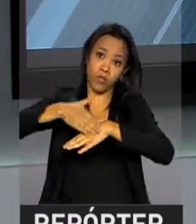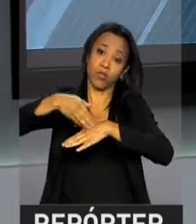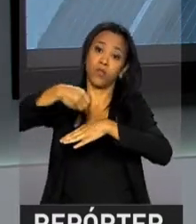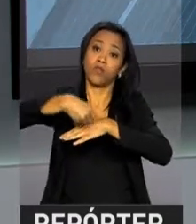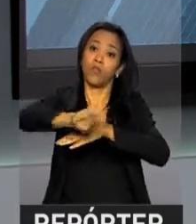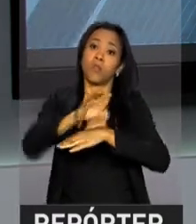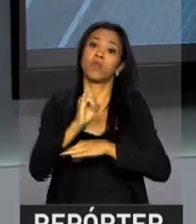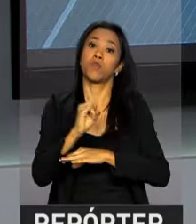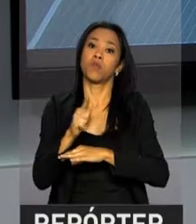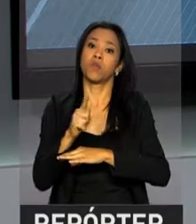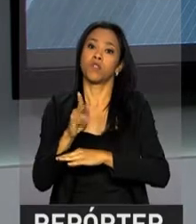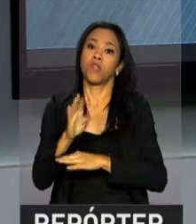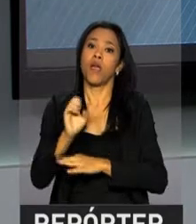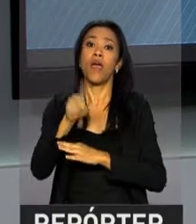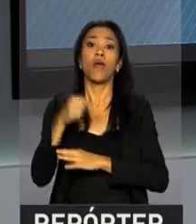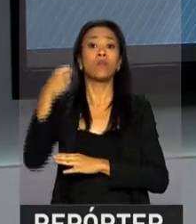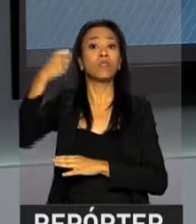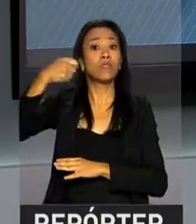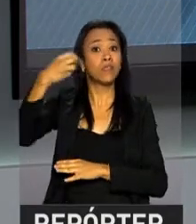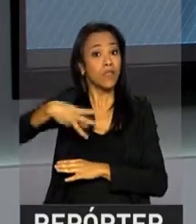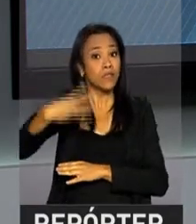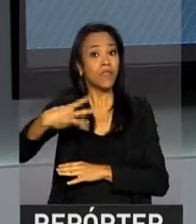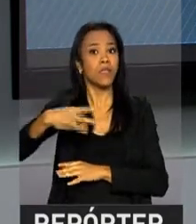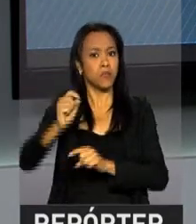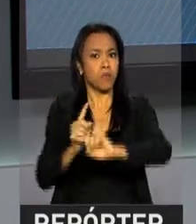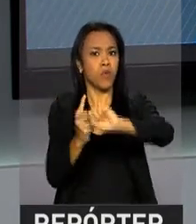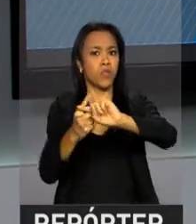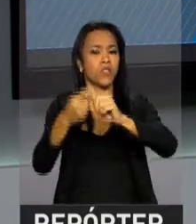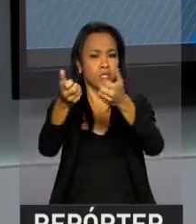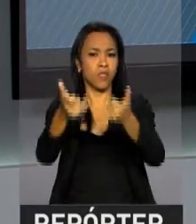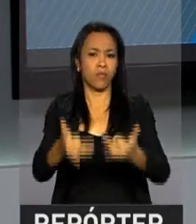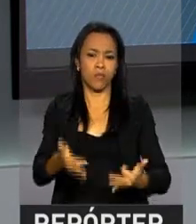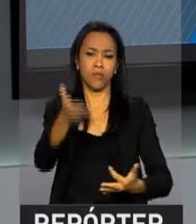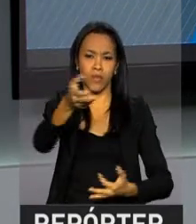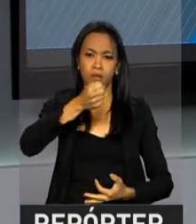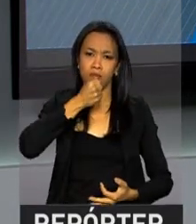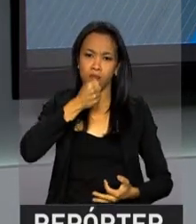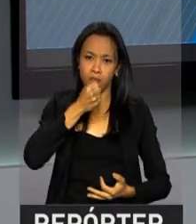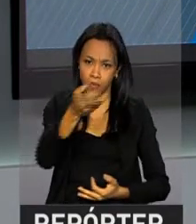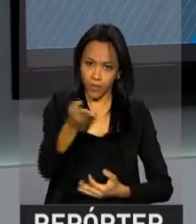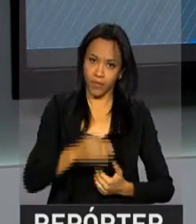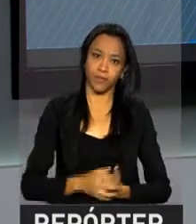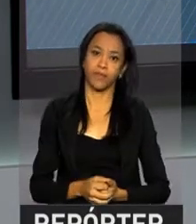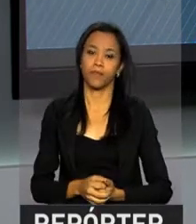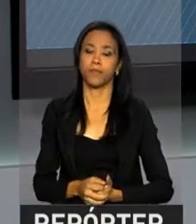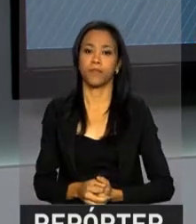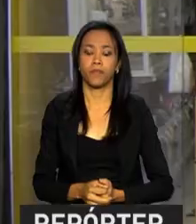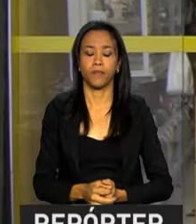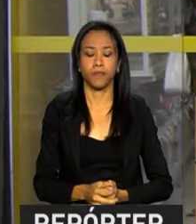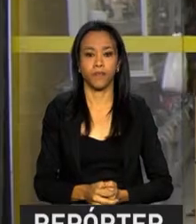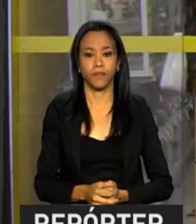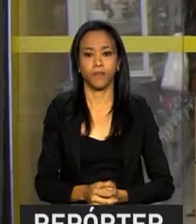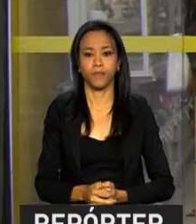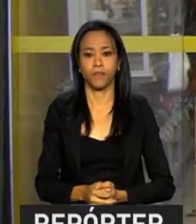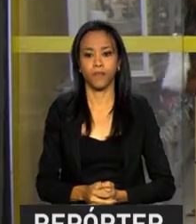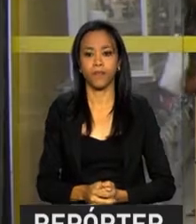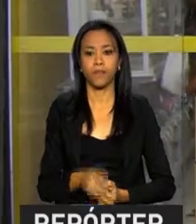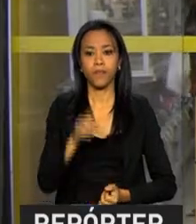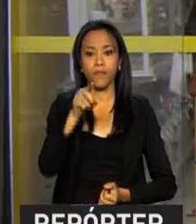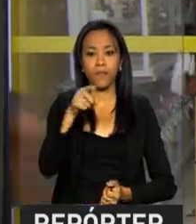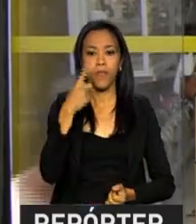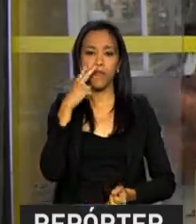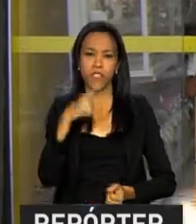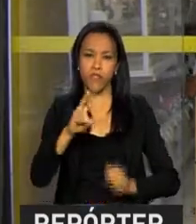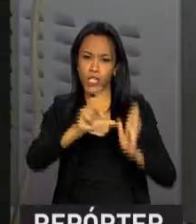terceiro resultado positivo seguido como conta a repórter natália melo do rio de janeiro nas